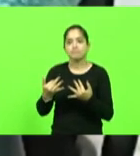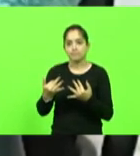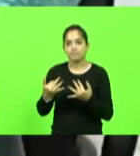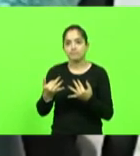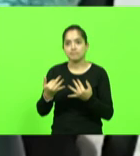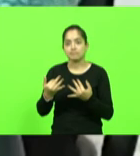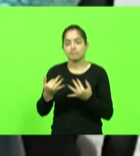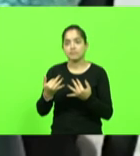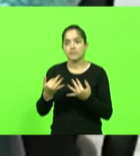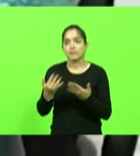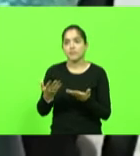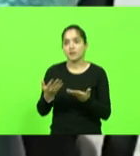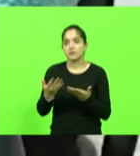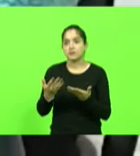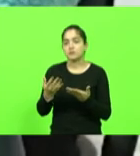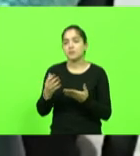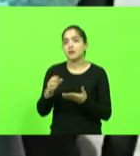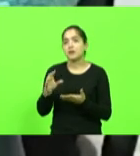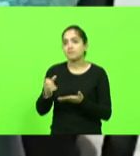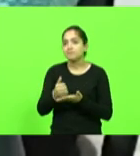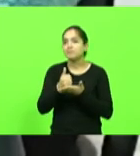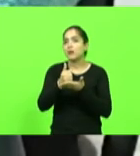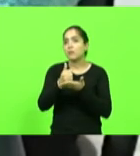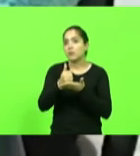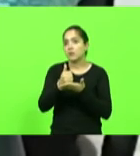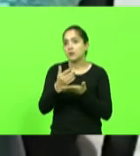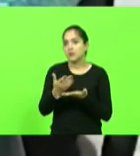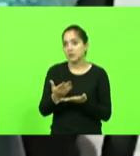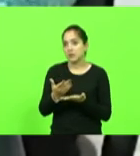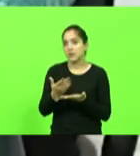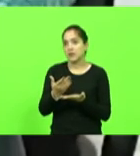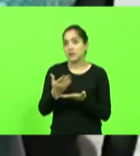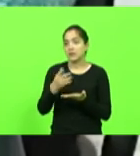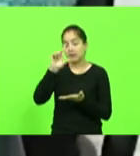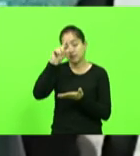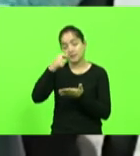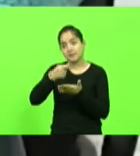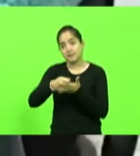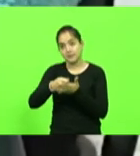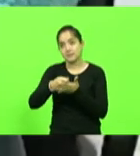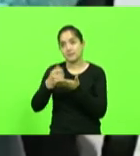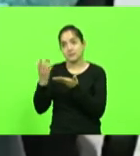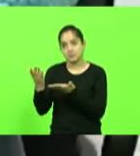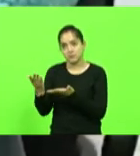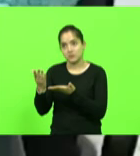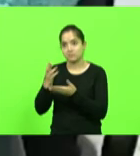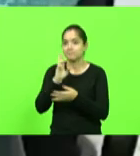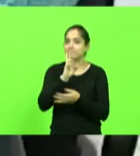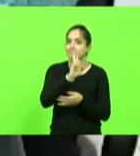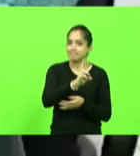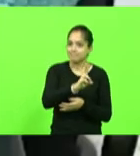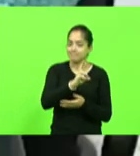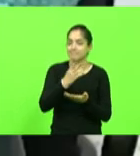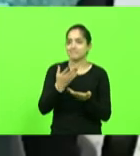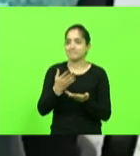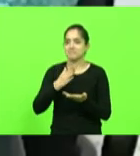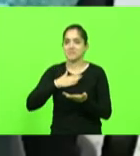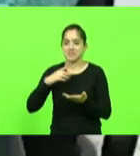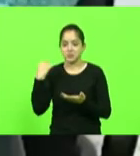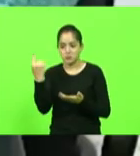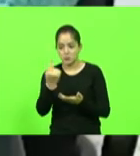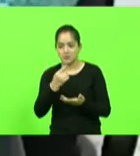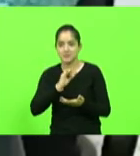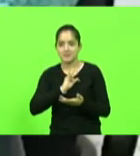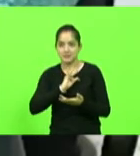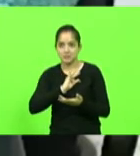tenho para reforçar. No entanto, quem tem que decidir é quem tem que responder. Mas nós, tecnicamente,